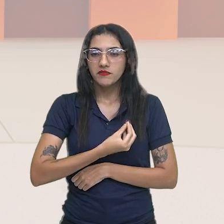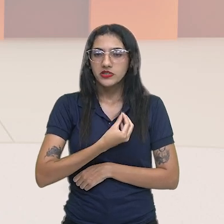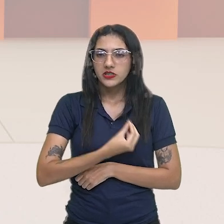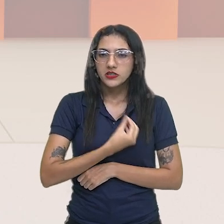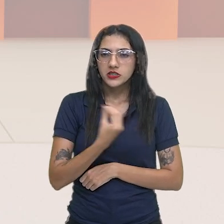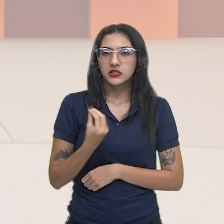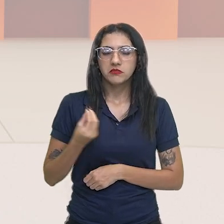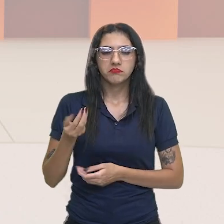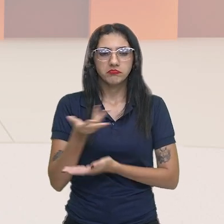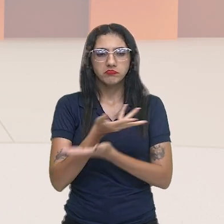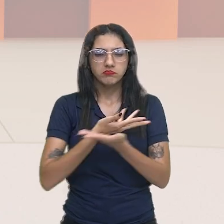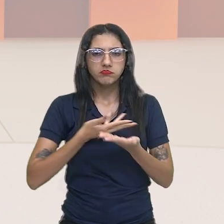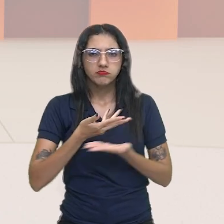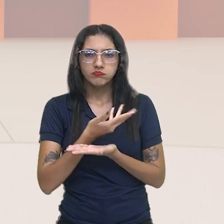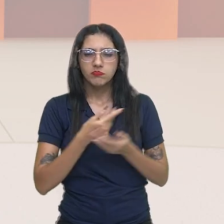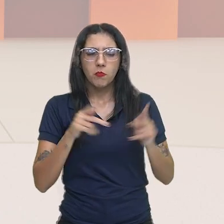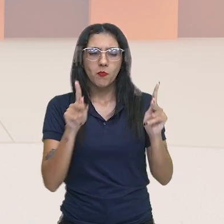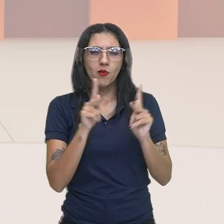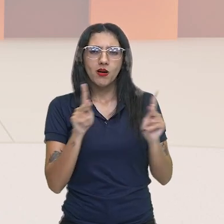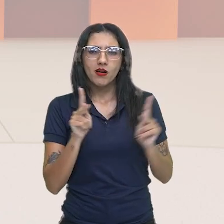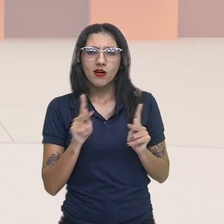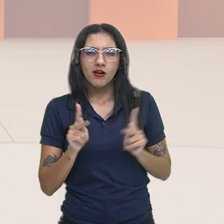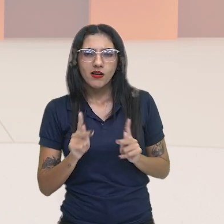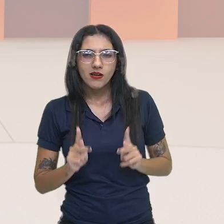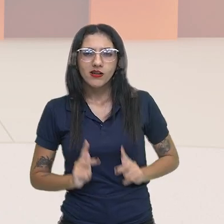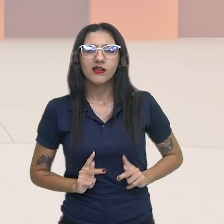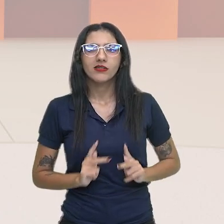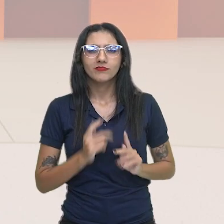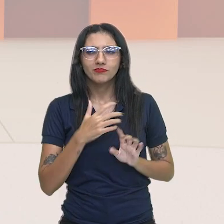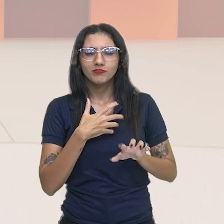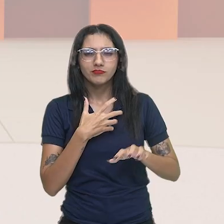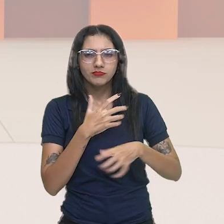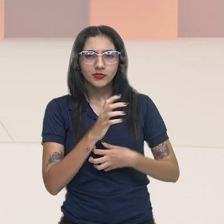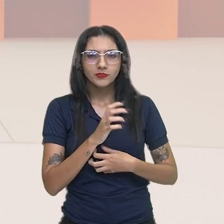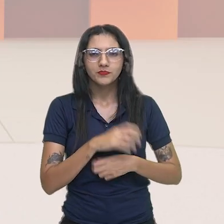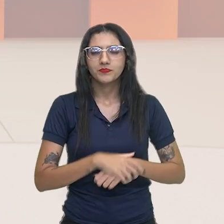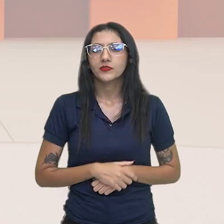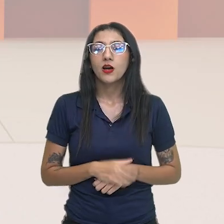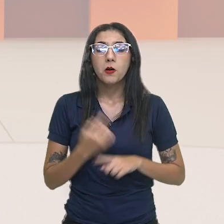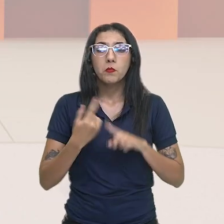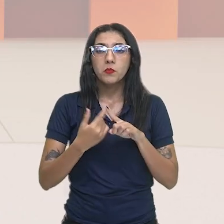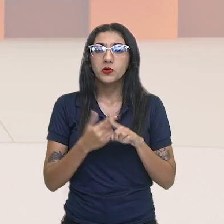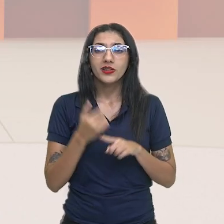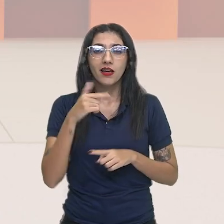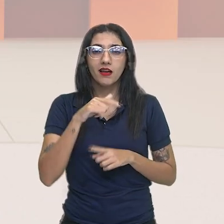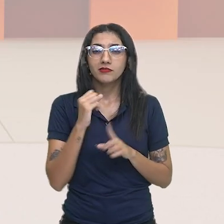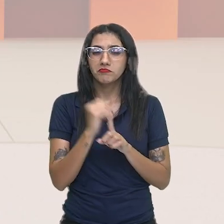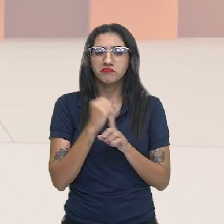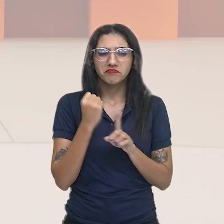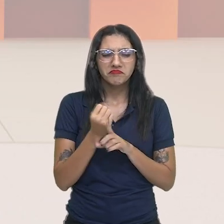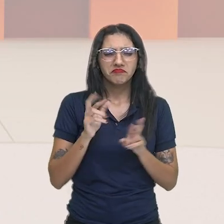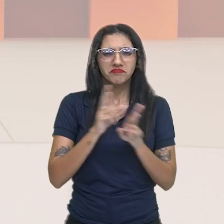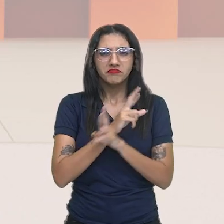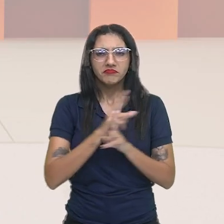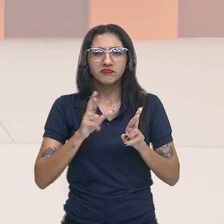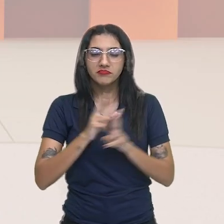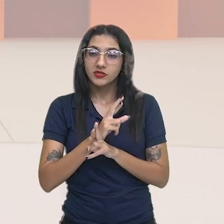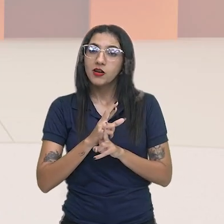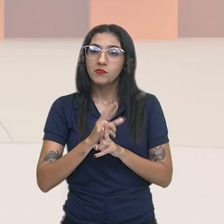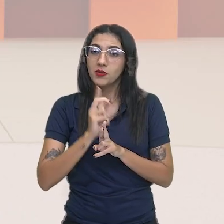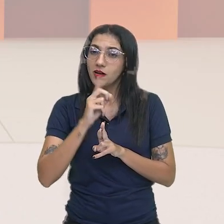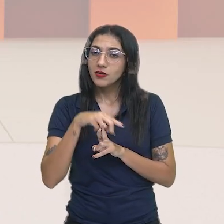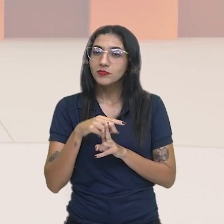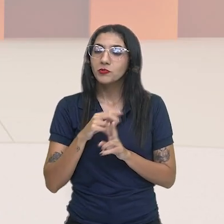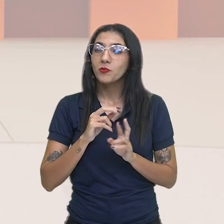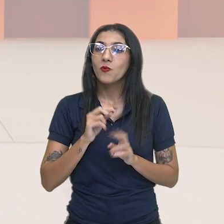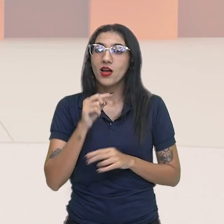conviver na paz, na harmonia, né, porque essa socialização ela vai permitir isso, né? E essa